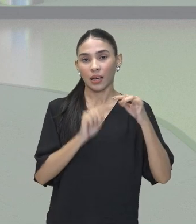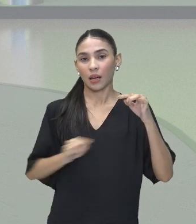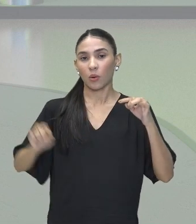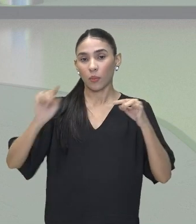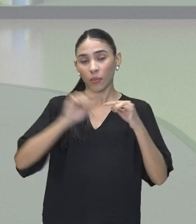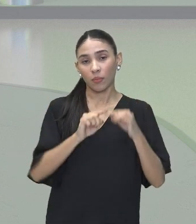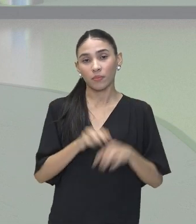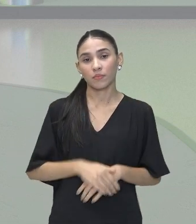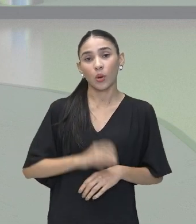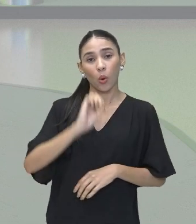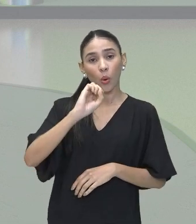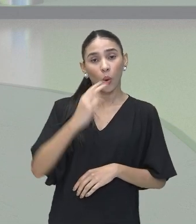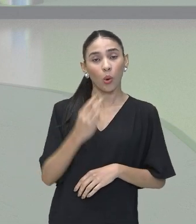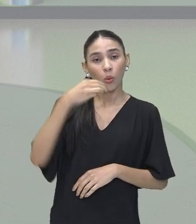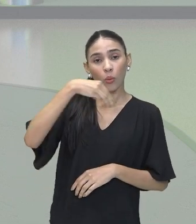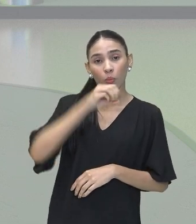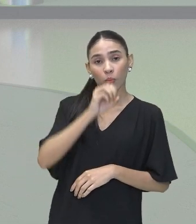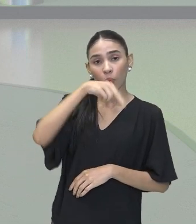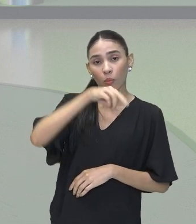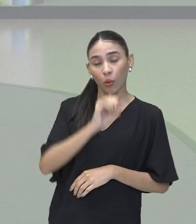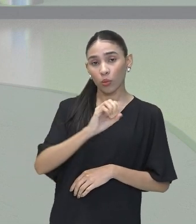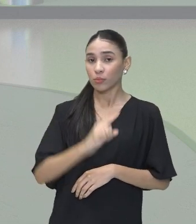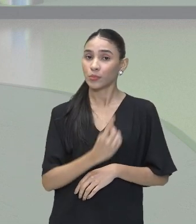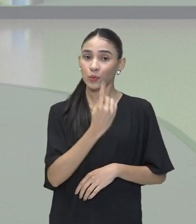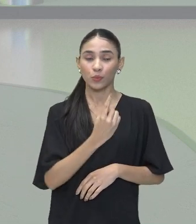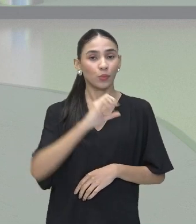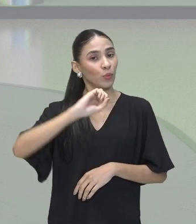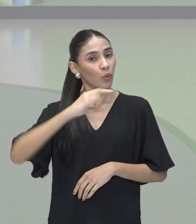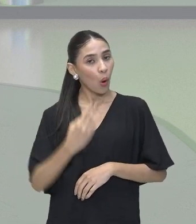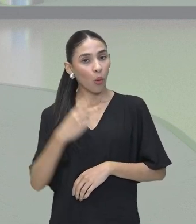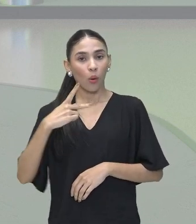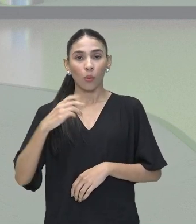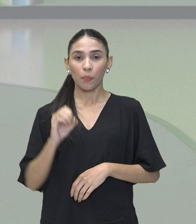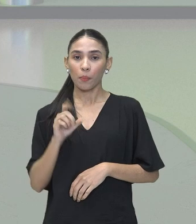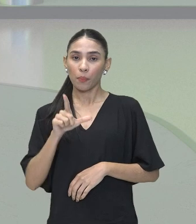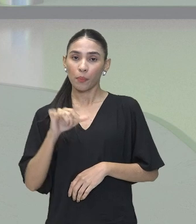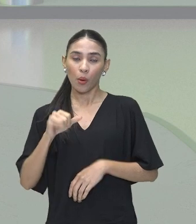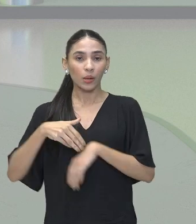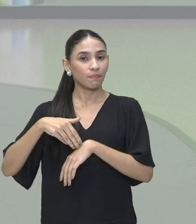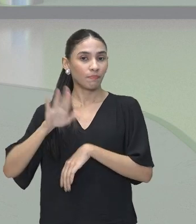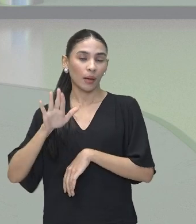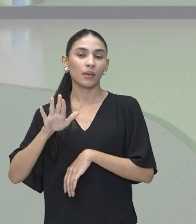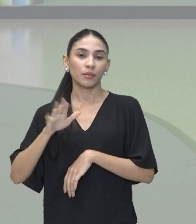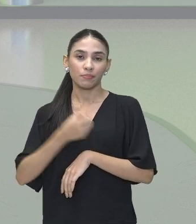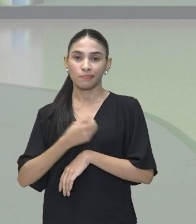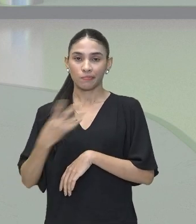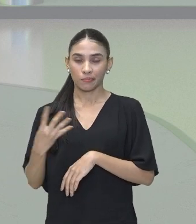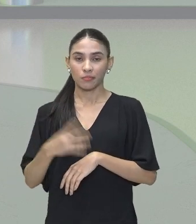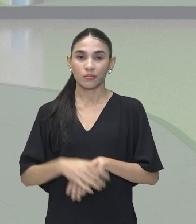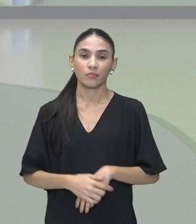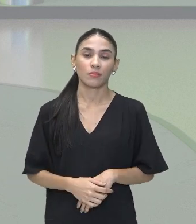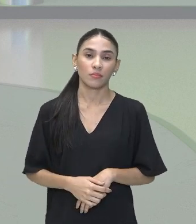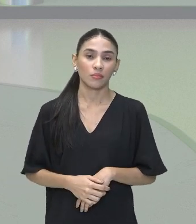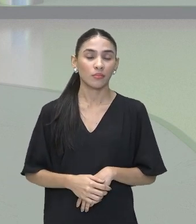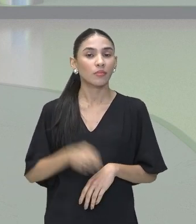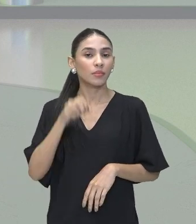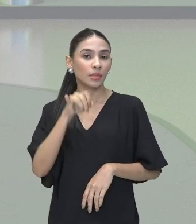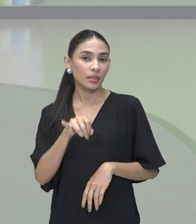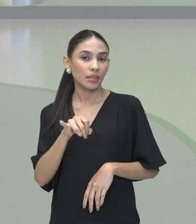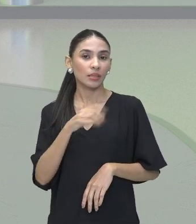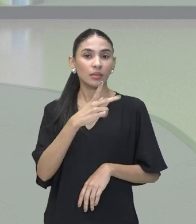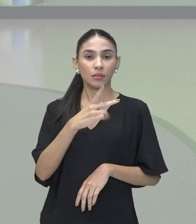ela é mononuclear, só tem um núcleo, ou tem mais de um núcleo, aí ela vai ser polinuclear. Quando ela